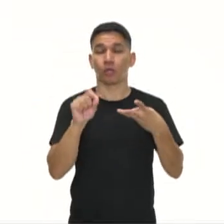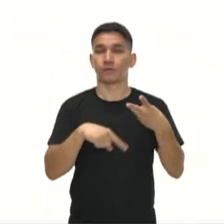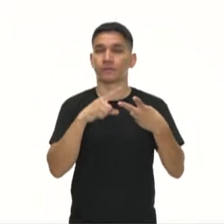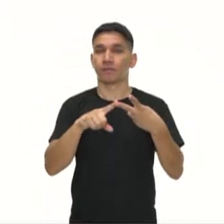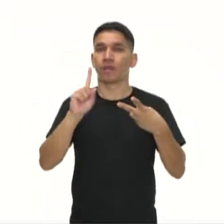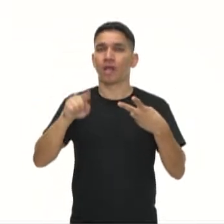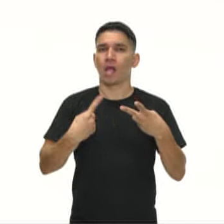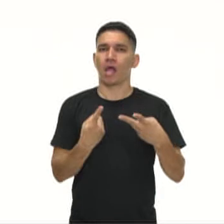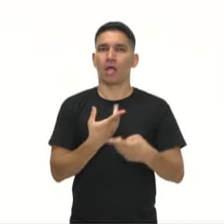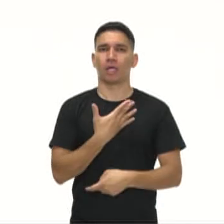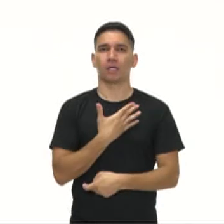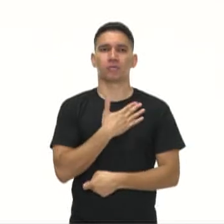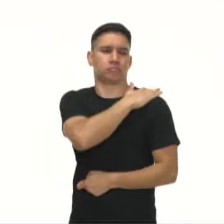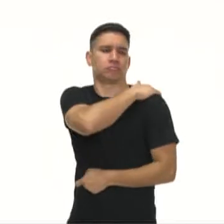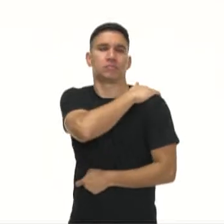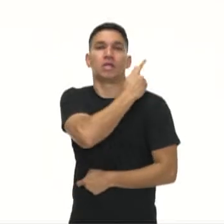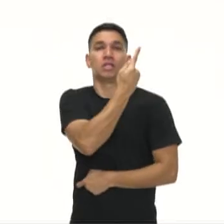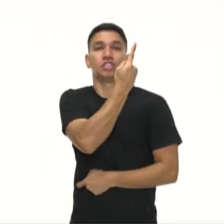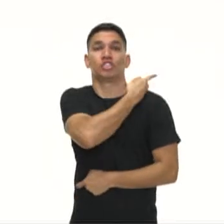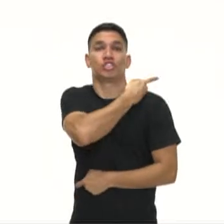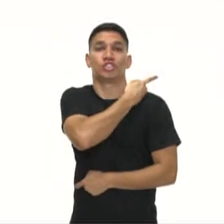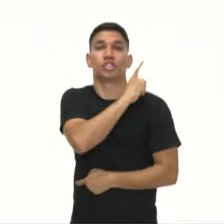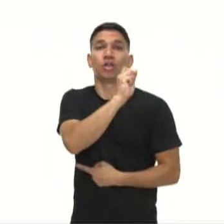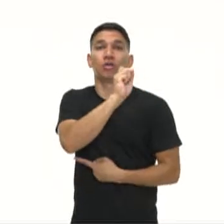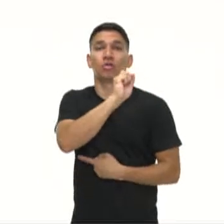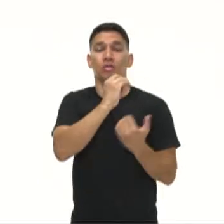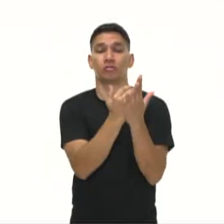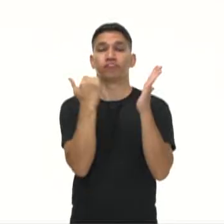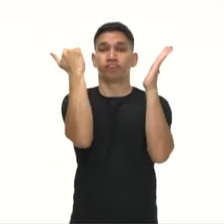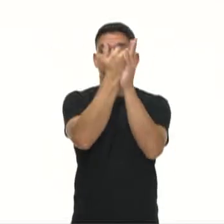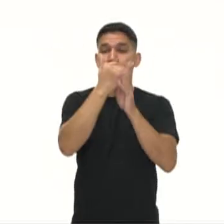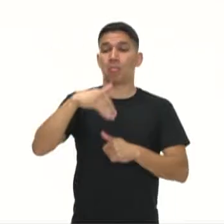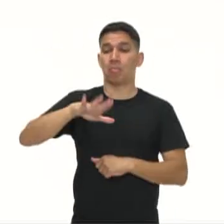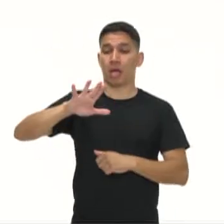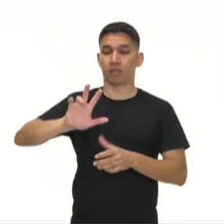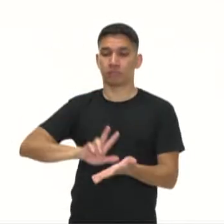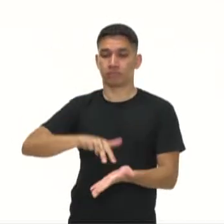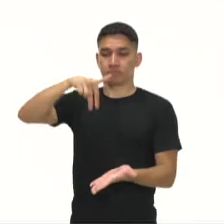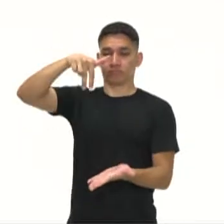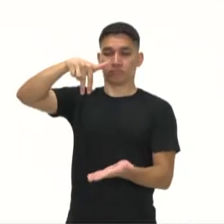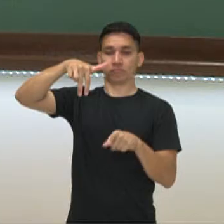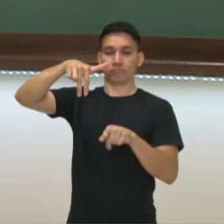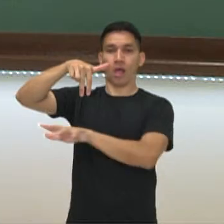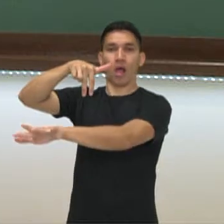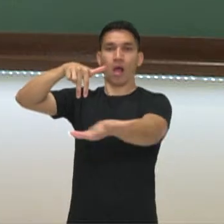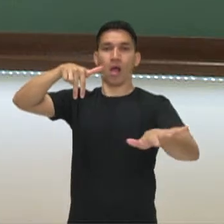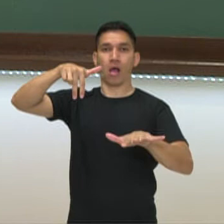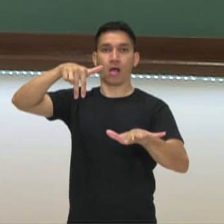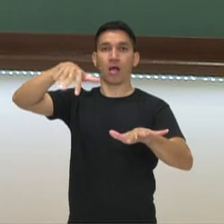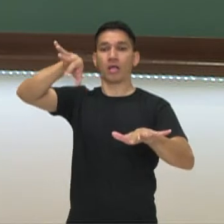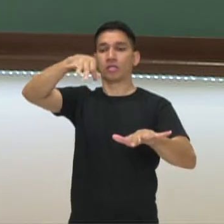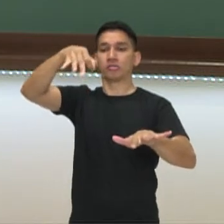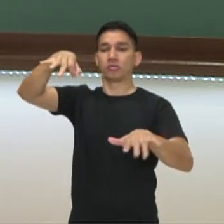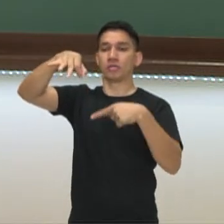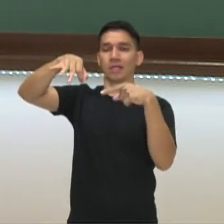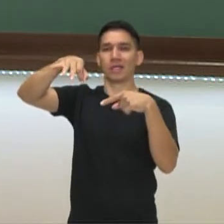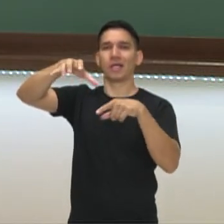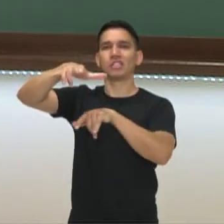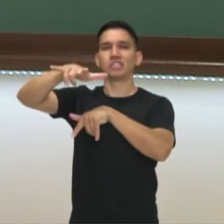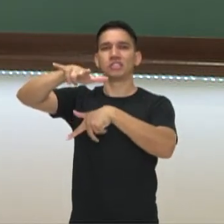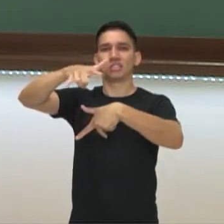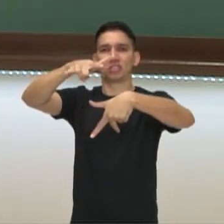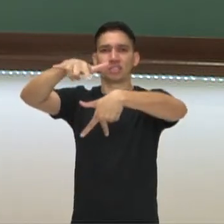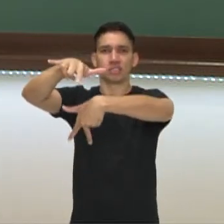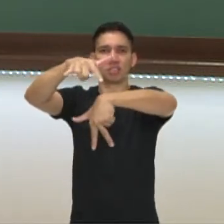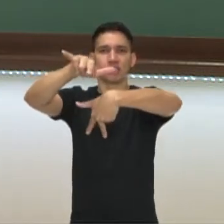superior do general, que está em um palco acima da população. Então, aquele pendulozinho ali é uma forma de manipular,